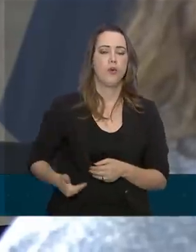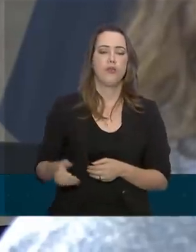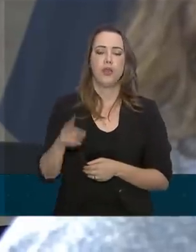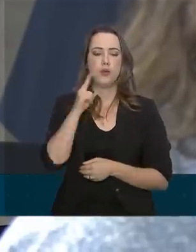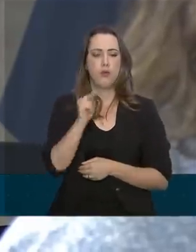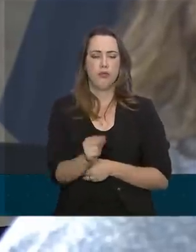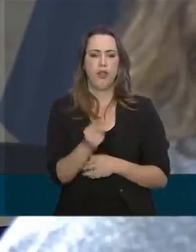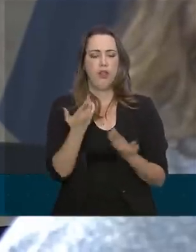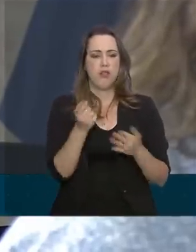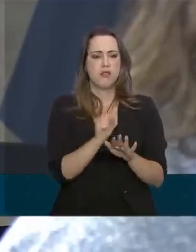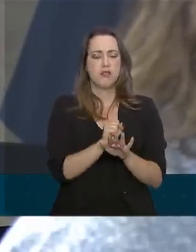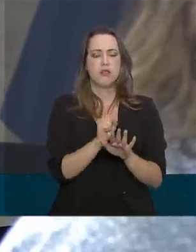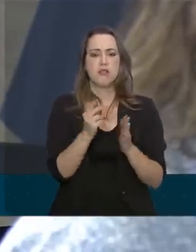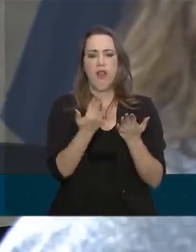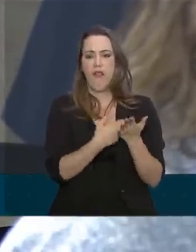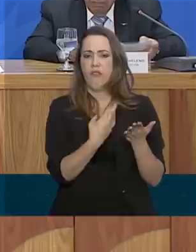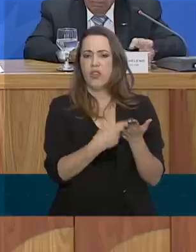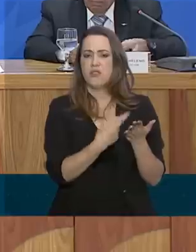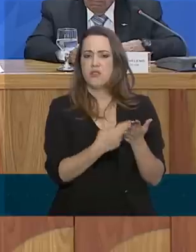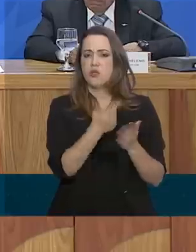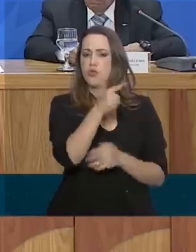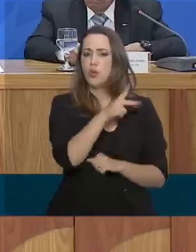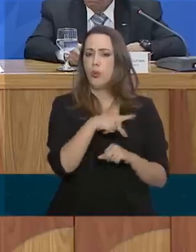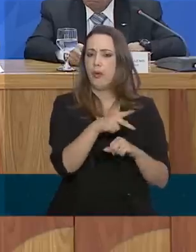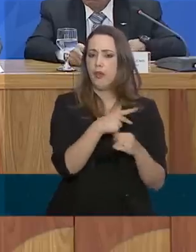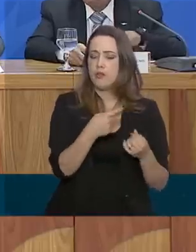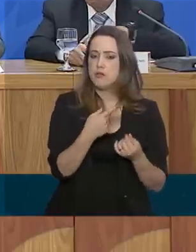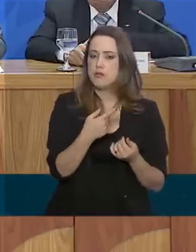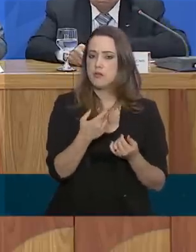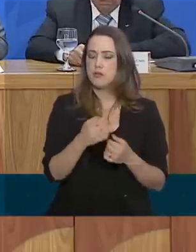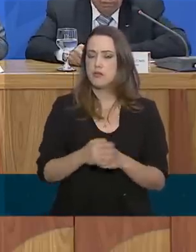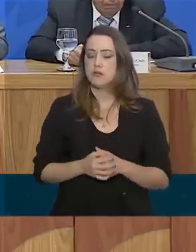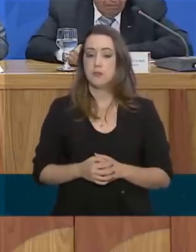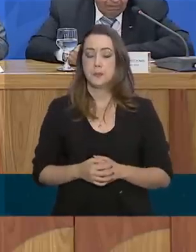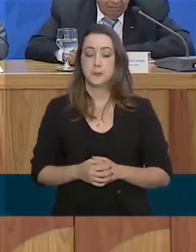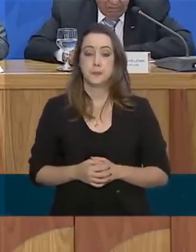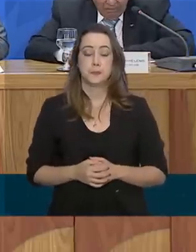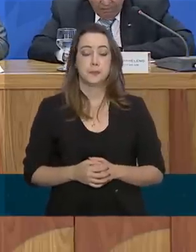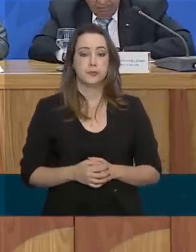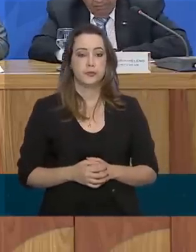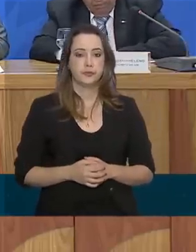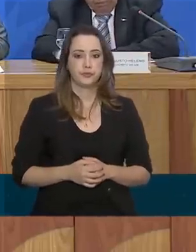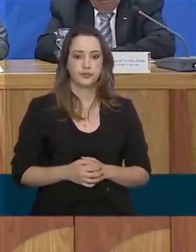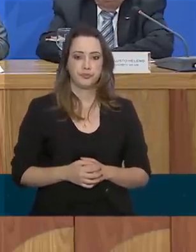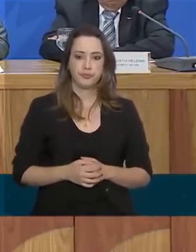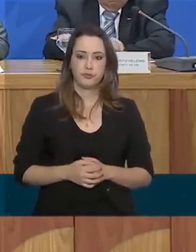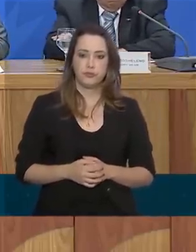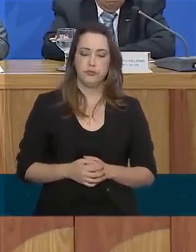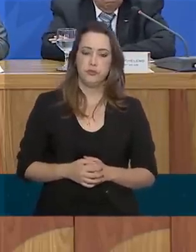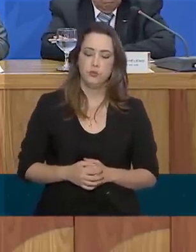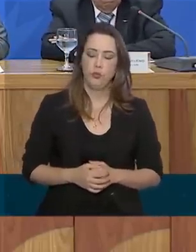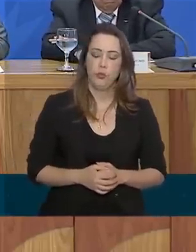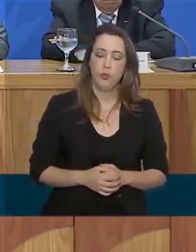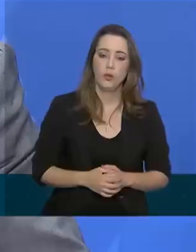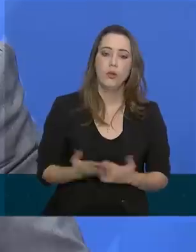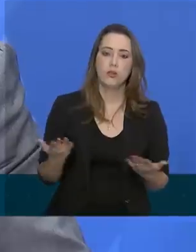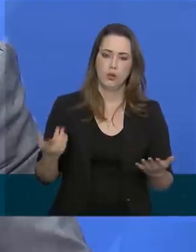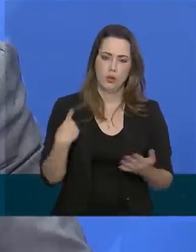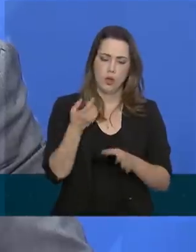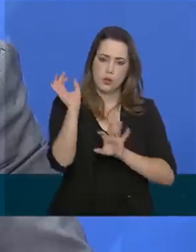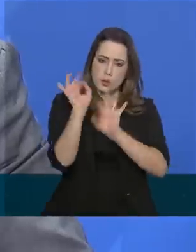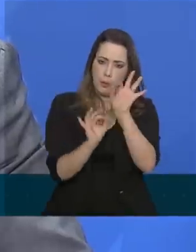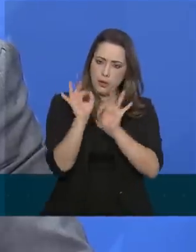de publicações estrangeiras bom nós temos um plano de comunicação para levar essas informações